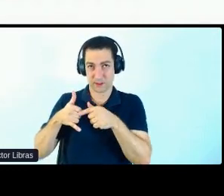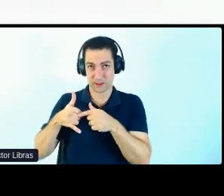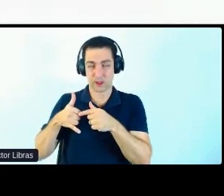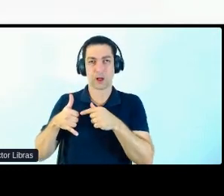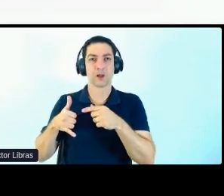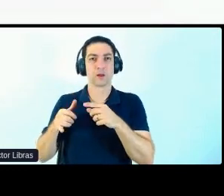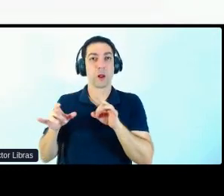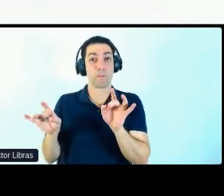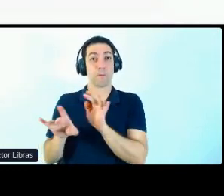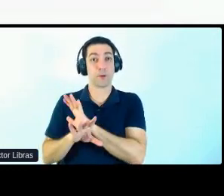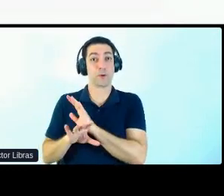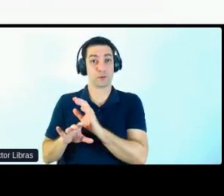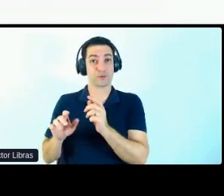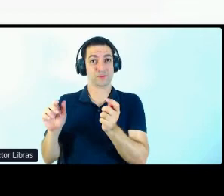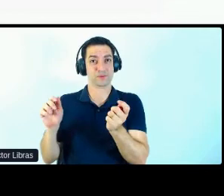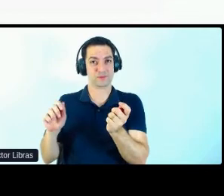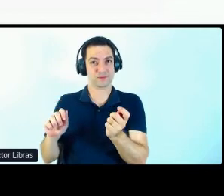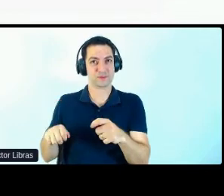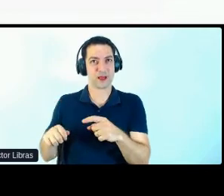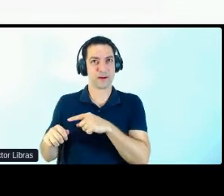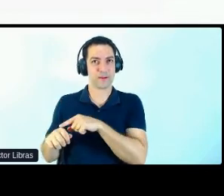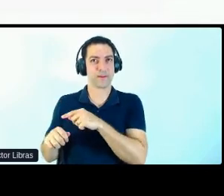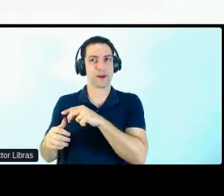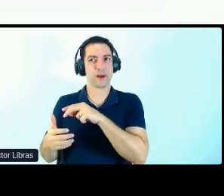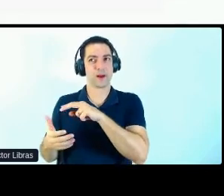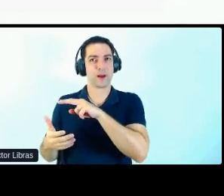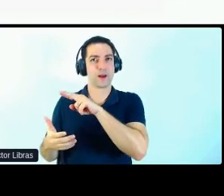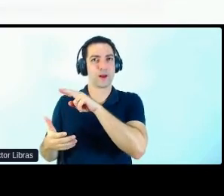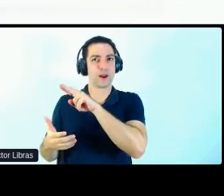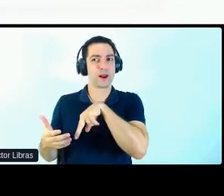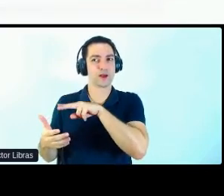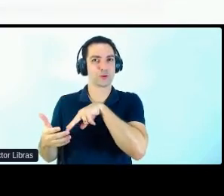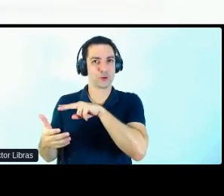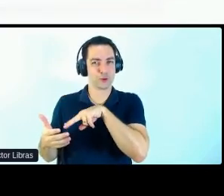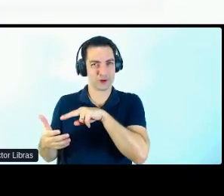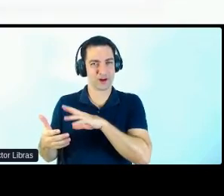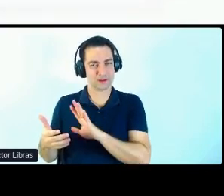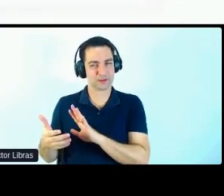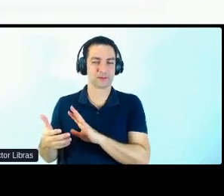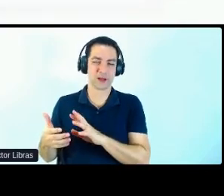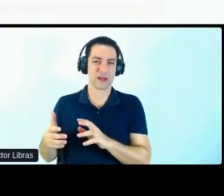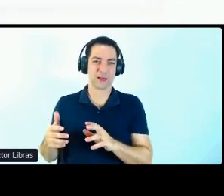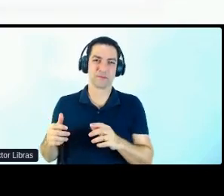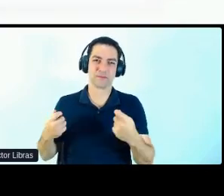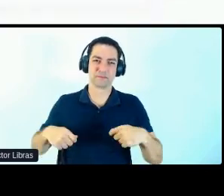Então, tem que pensar nisso também. Às vezes,